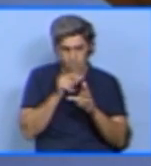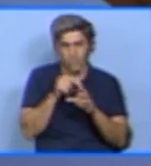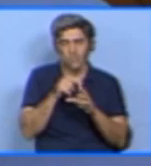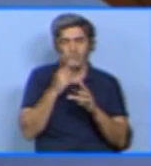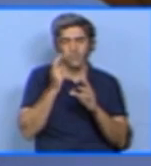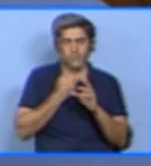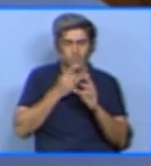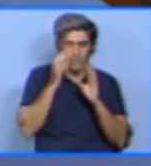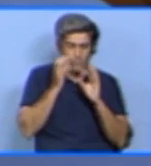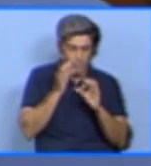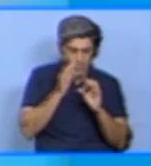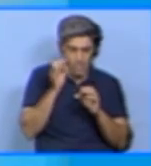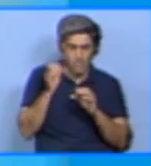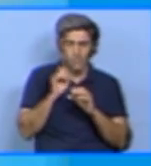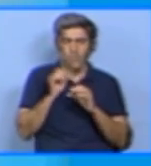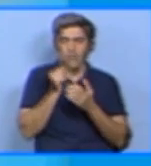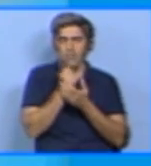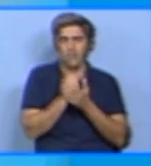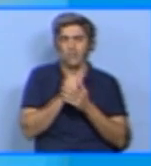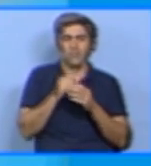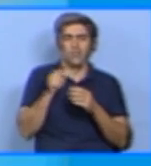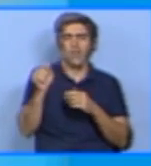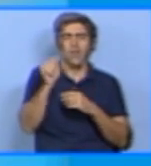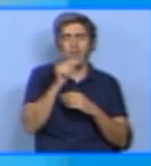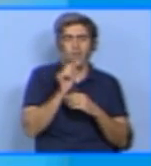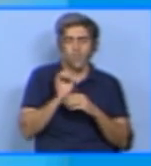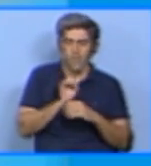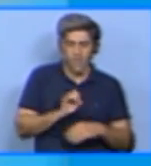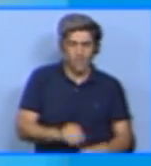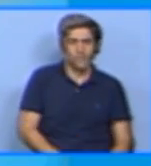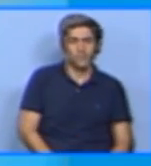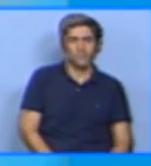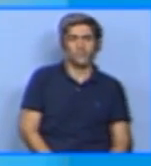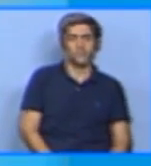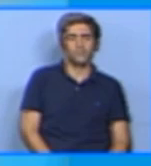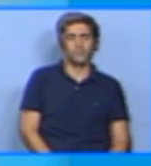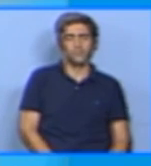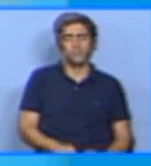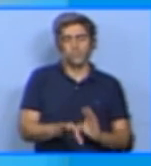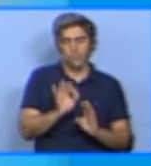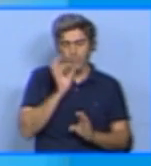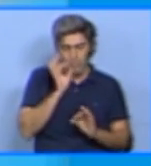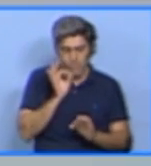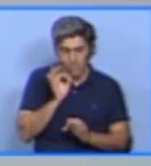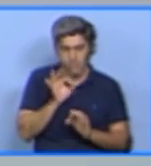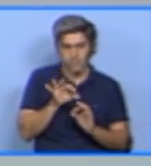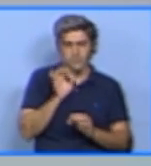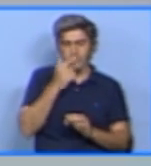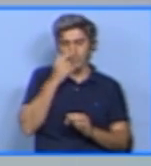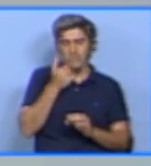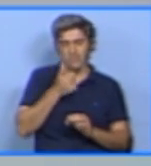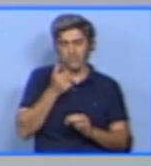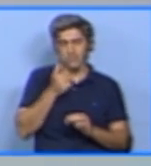grande cuidado. Já não há exorcistas por aí. E escolhe com muito cuidado e diz que devem ser, sobretudo, pessoas